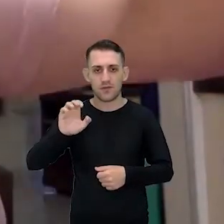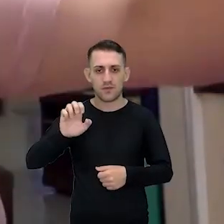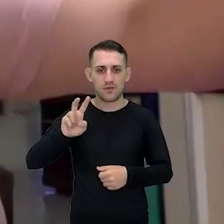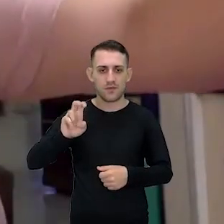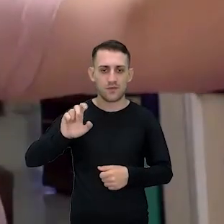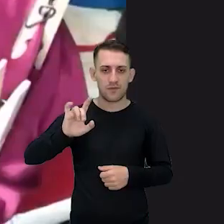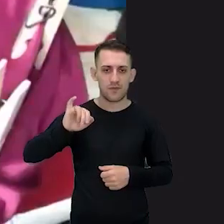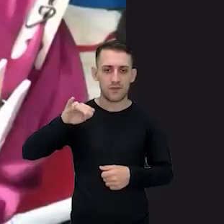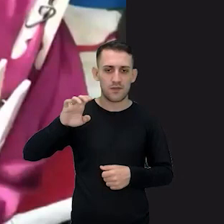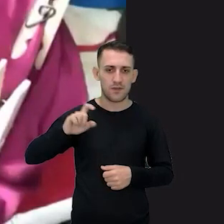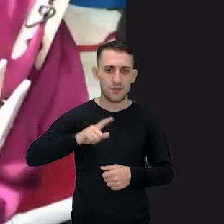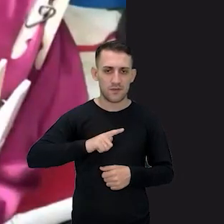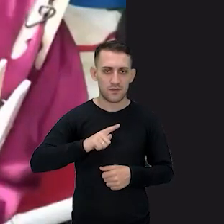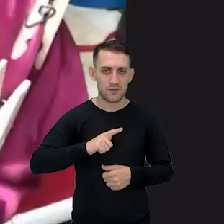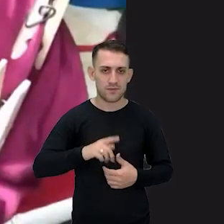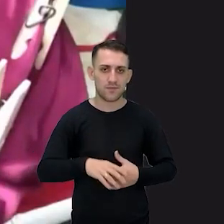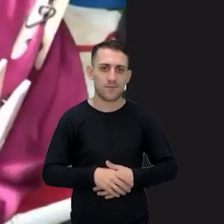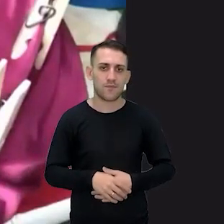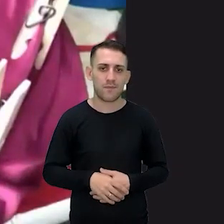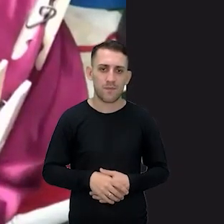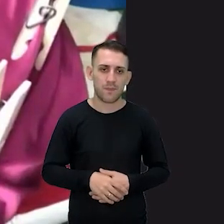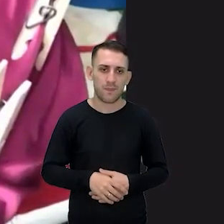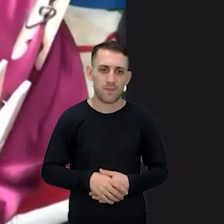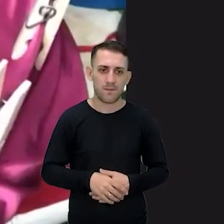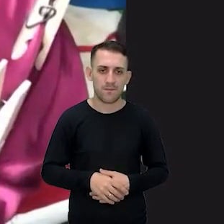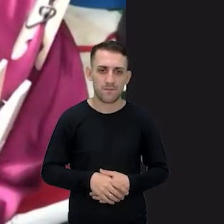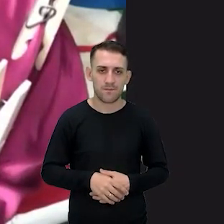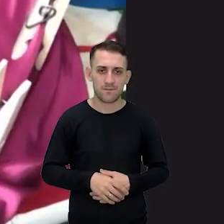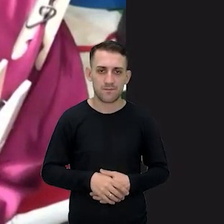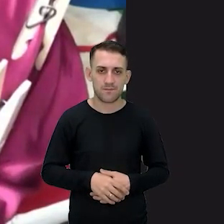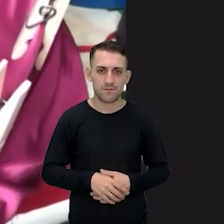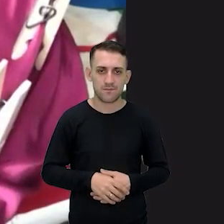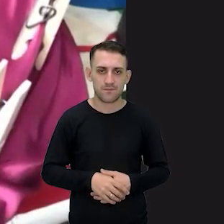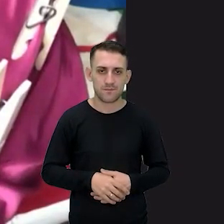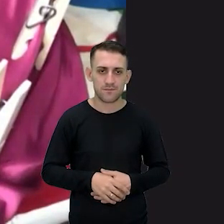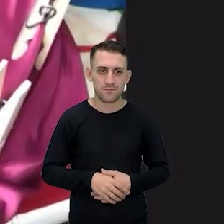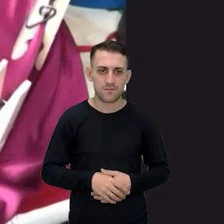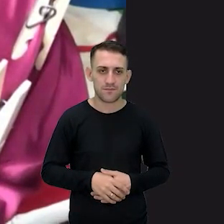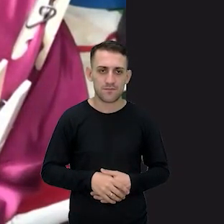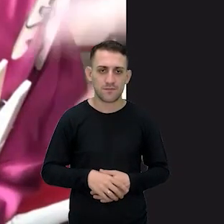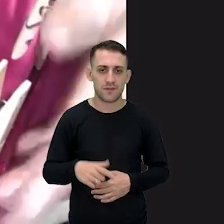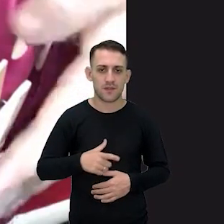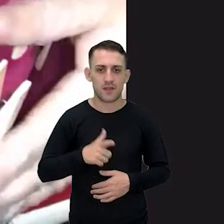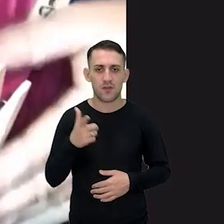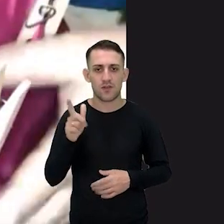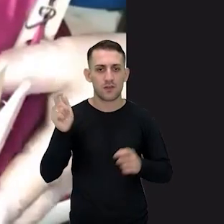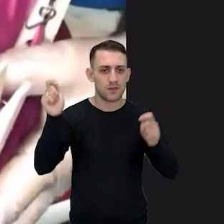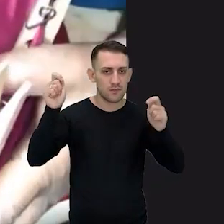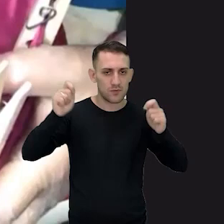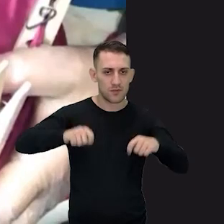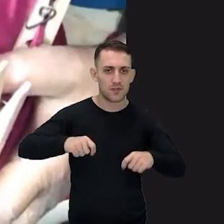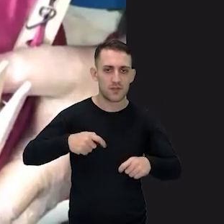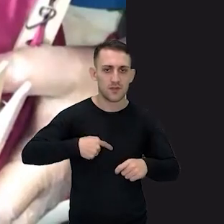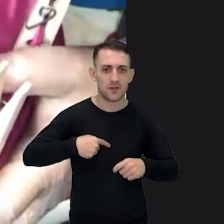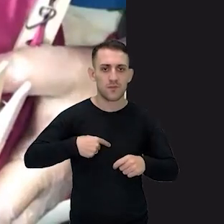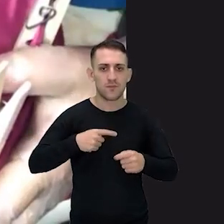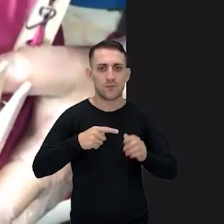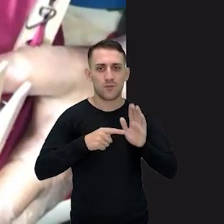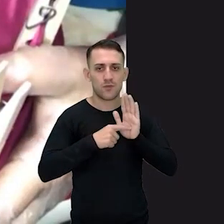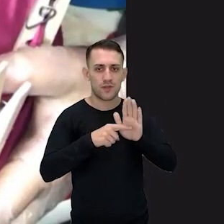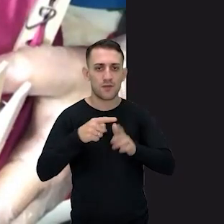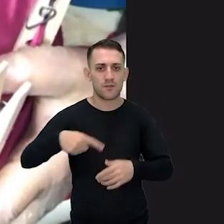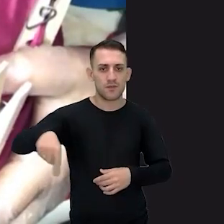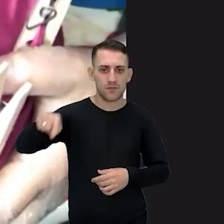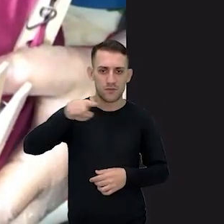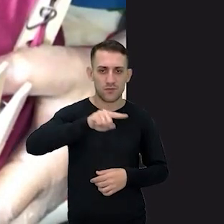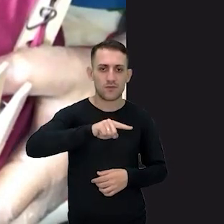Evelise 2 aí. Então, aí, gente. A outra possibilidade que eu trouxe para vocês, sim,